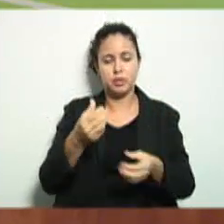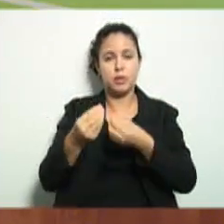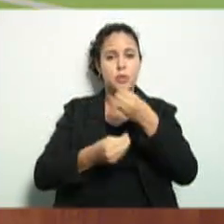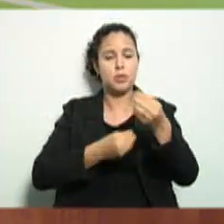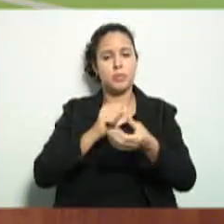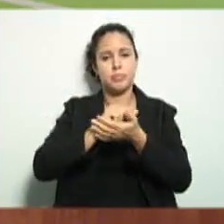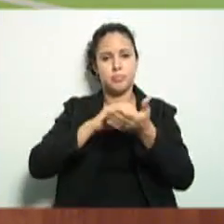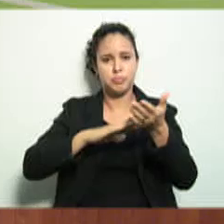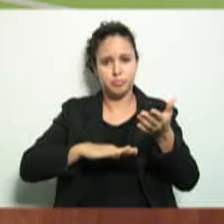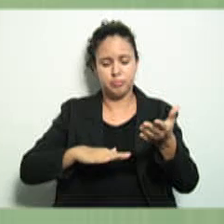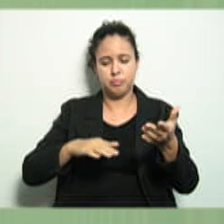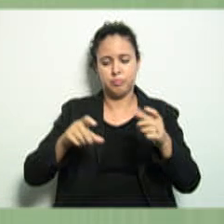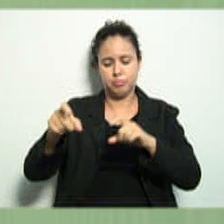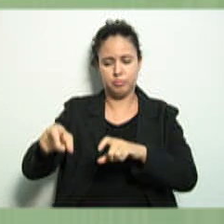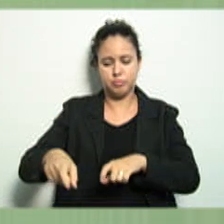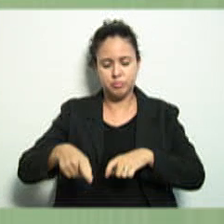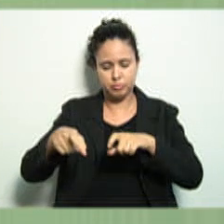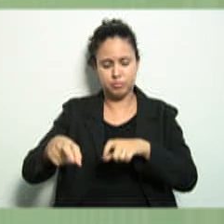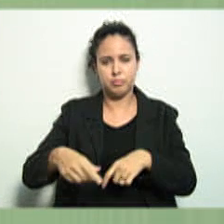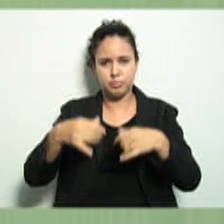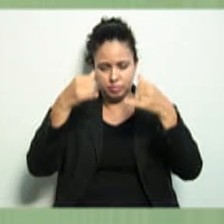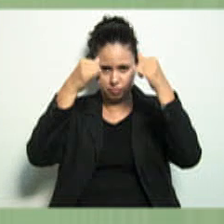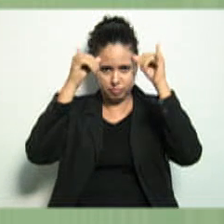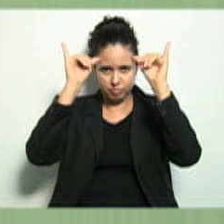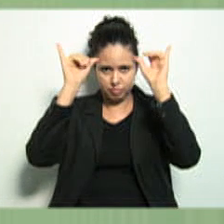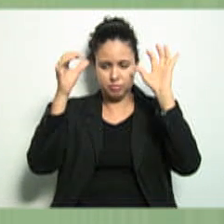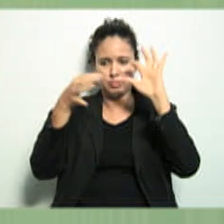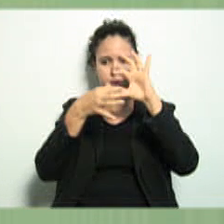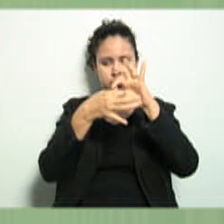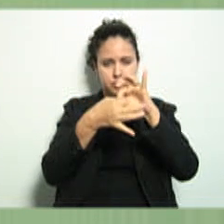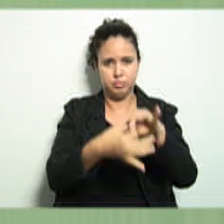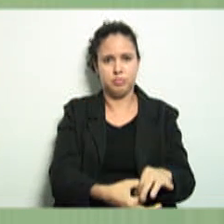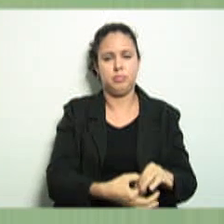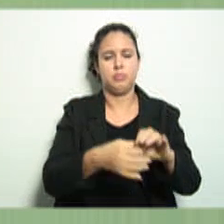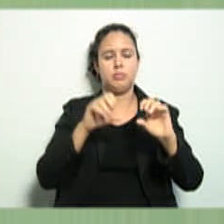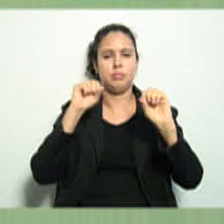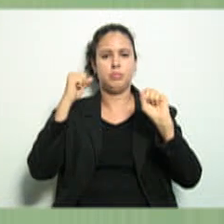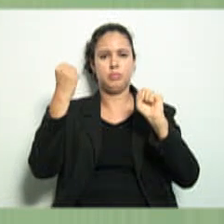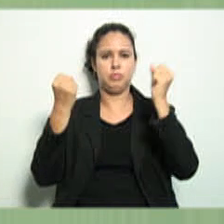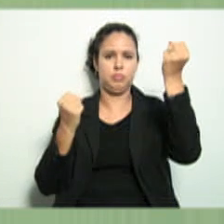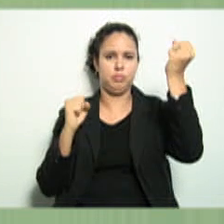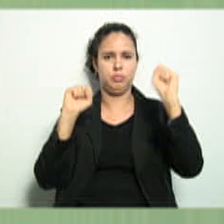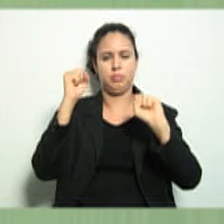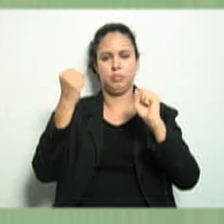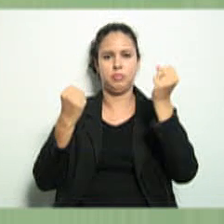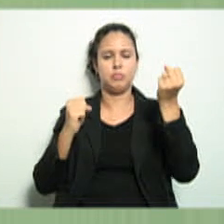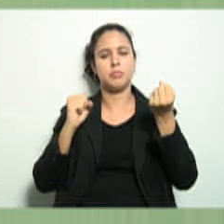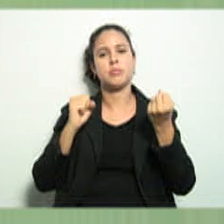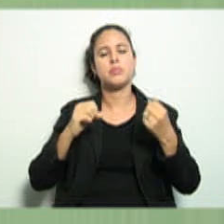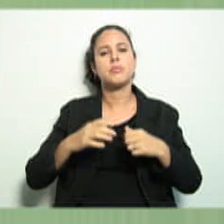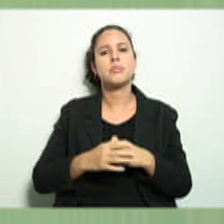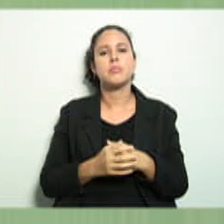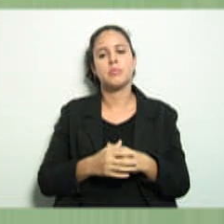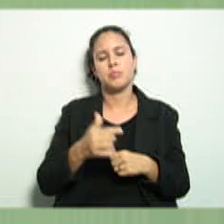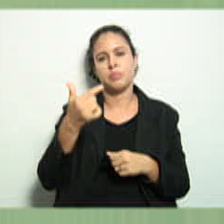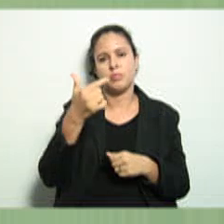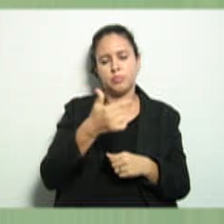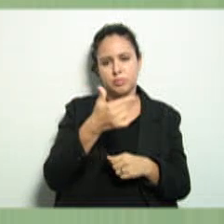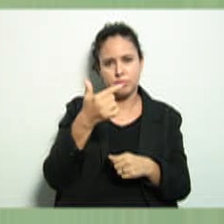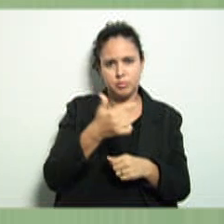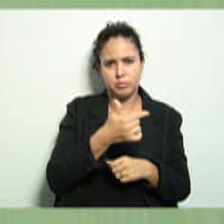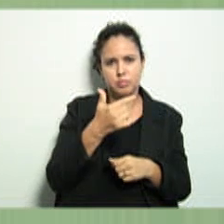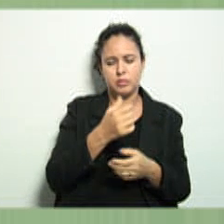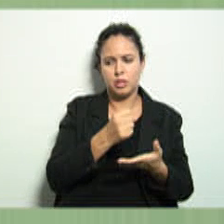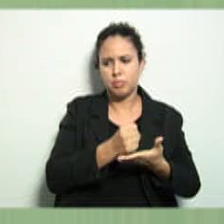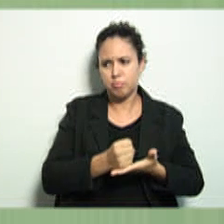atividade agropecuária influencia a atividade industrial? A segunda, qual a importância das exportações para